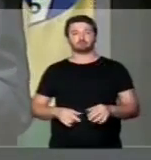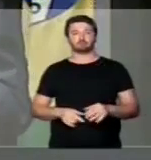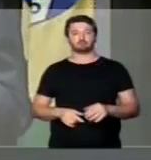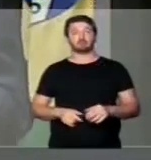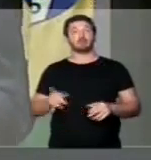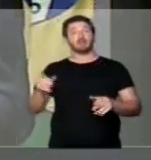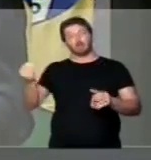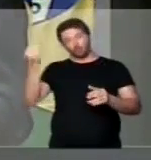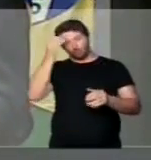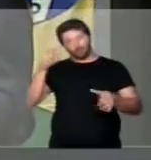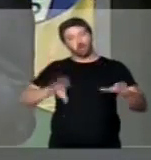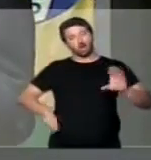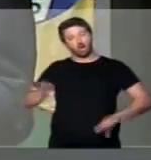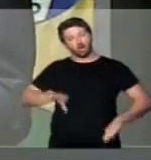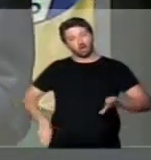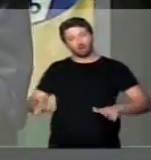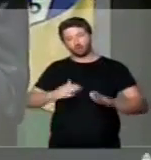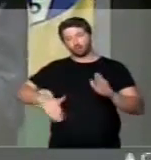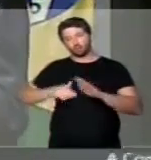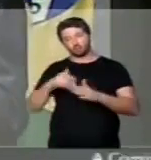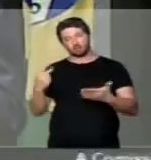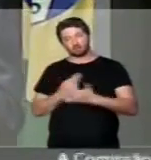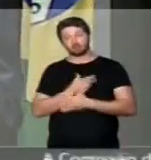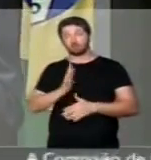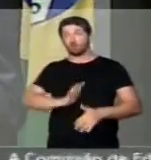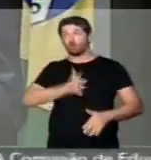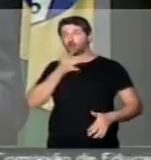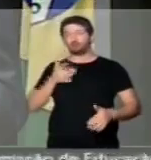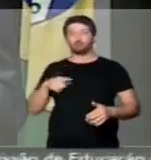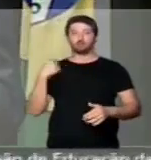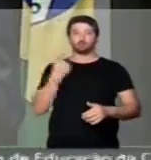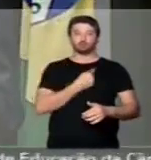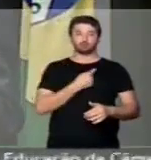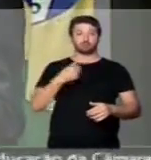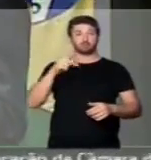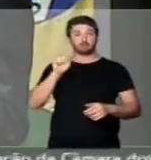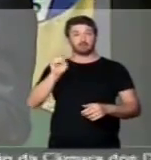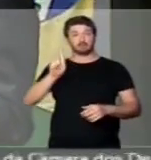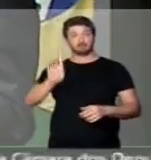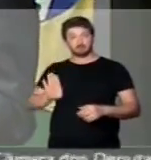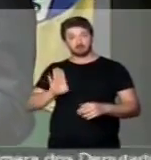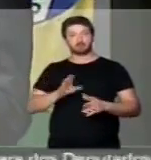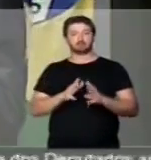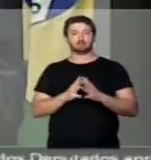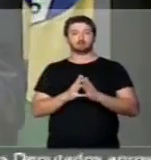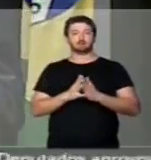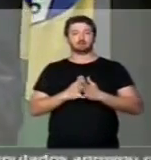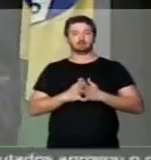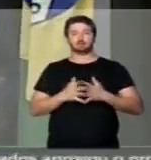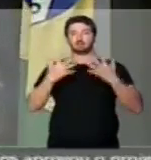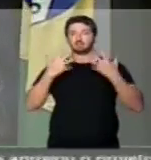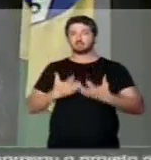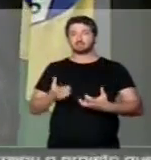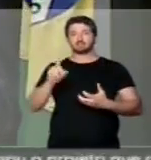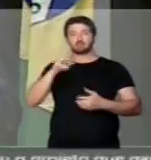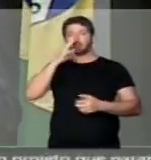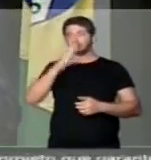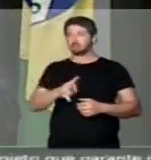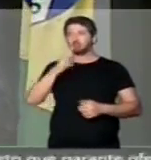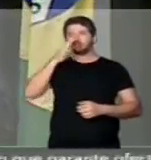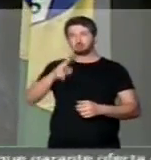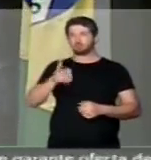corrupção. Trata-se de desastre que nós, do PSDB, não cansamos de